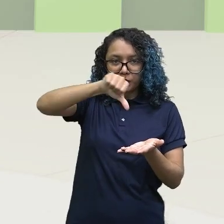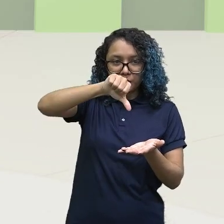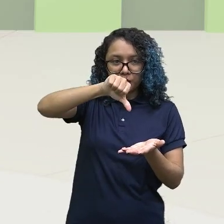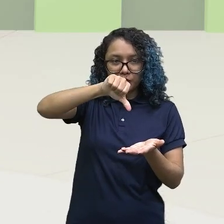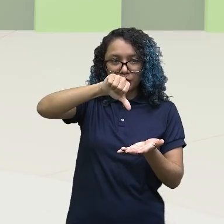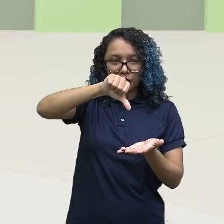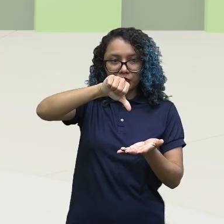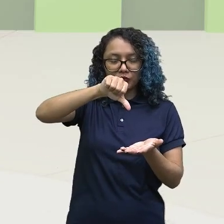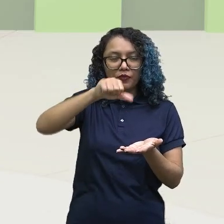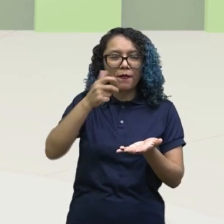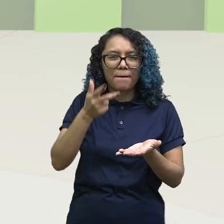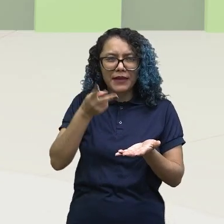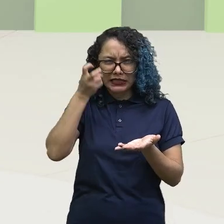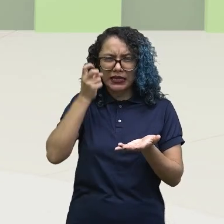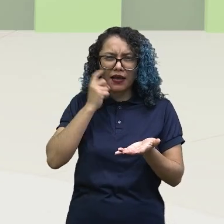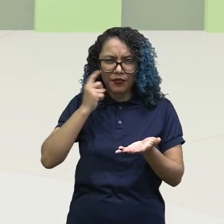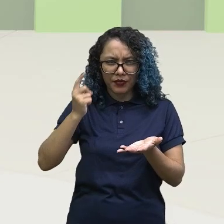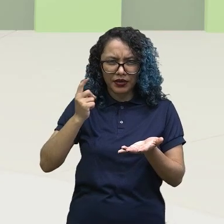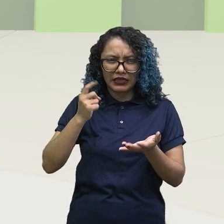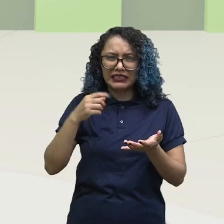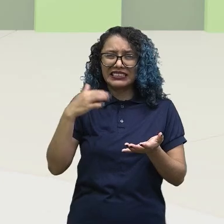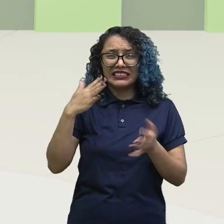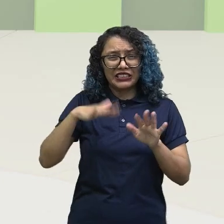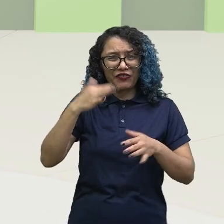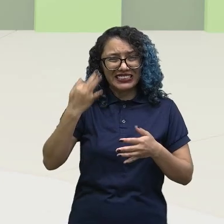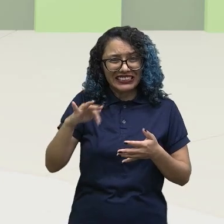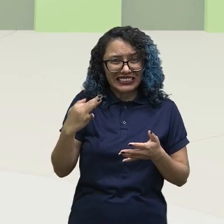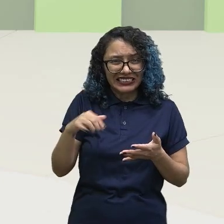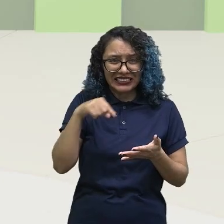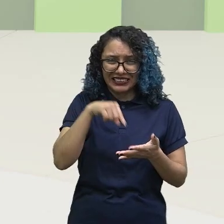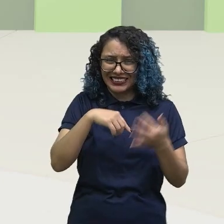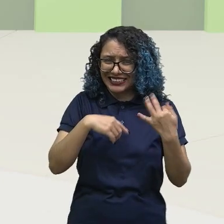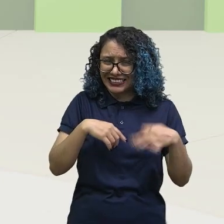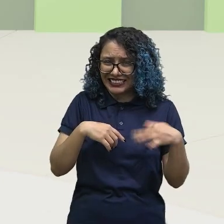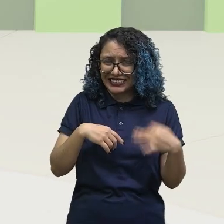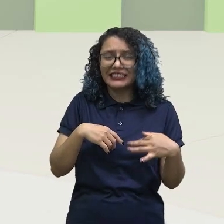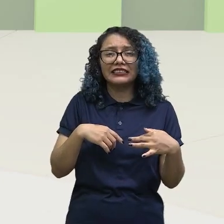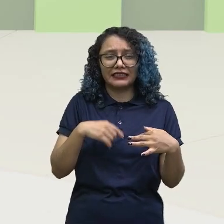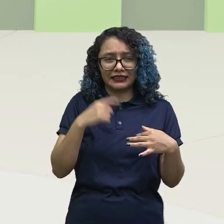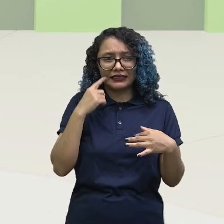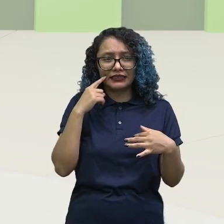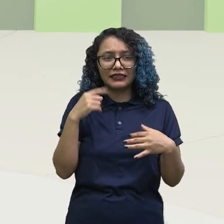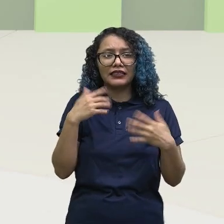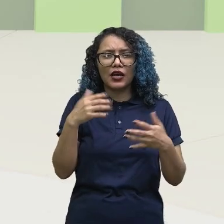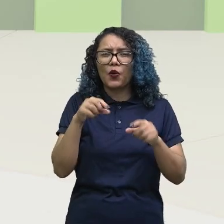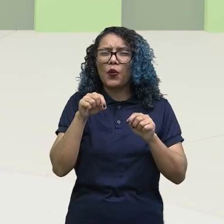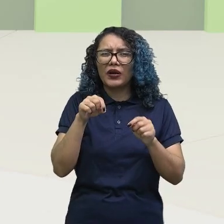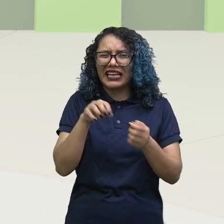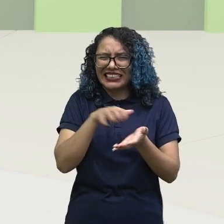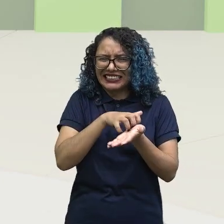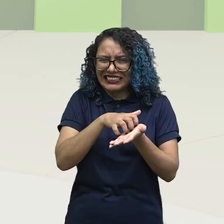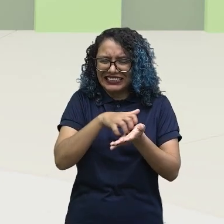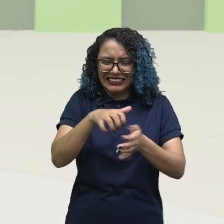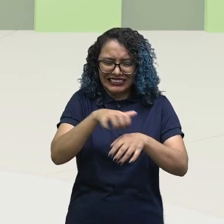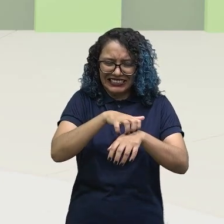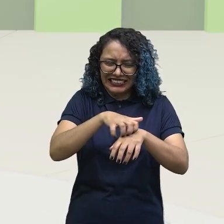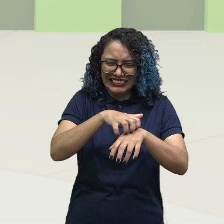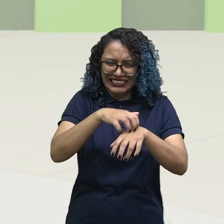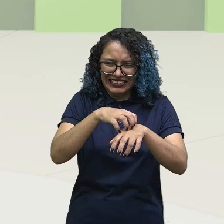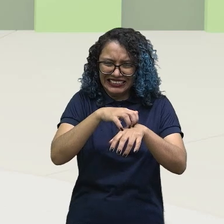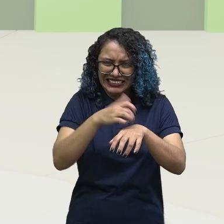Claramente você consegue ver que provavelmente deve ter doído ali na mão do rapaz, tá? Então ele é corrosivo, ele vai corroer a